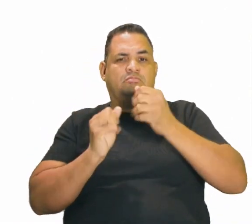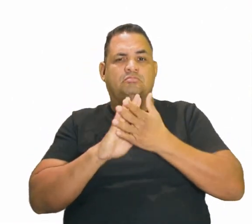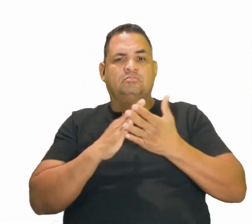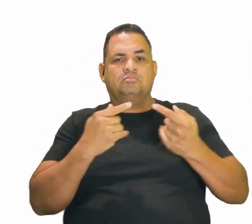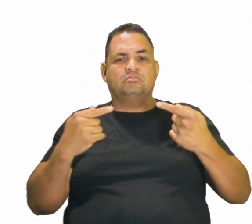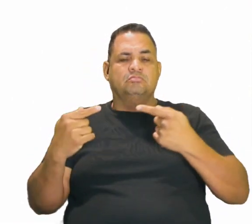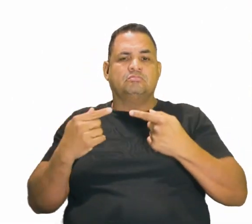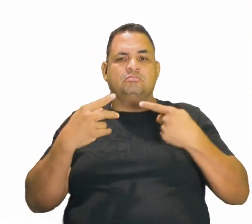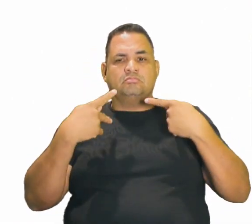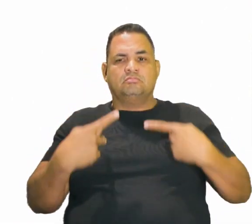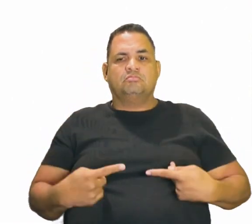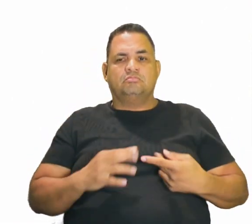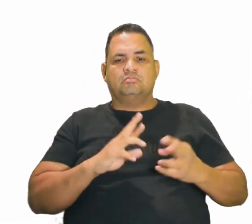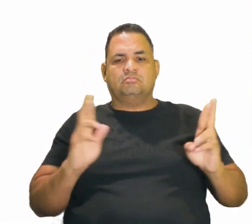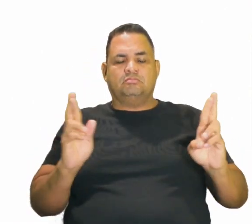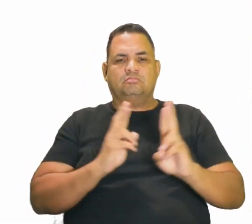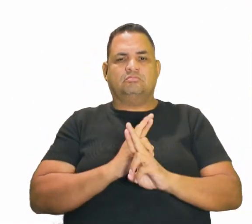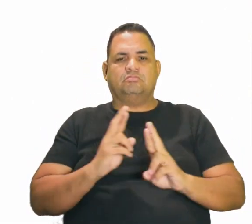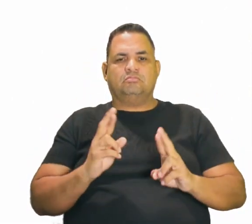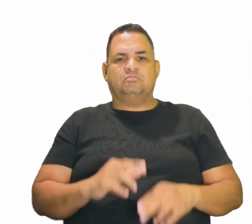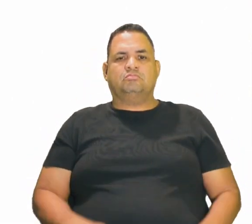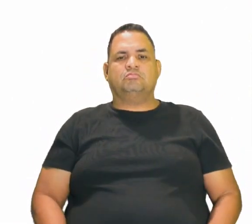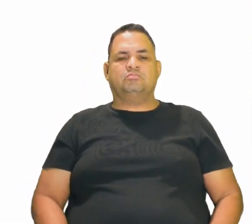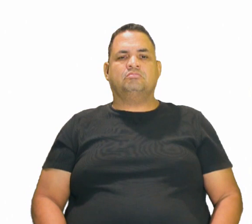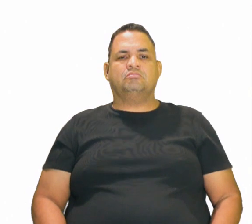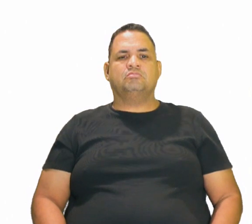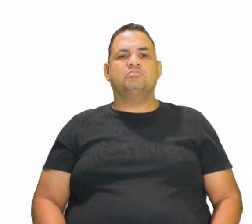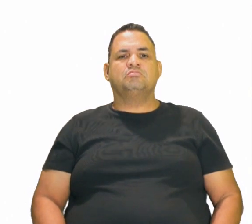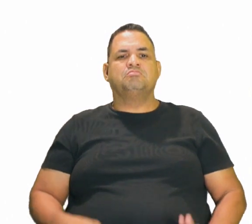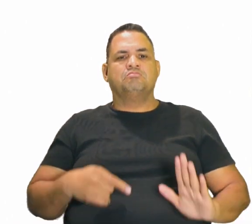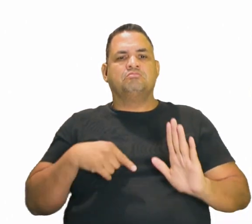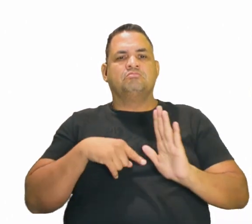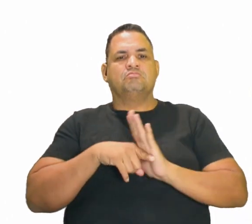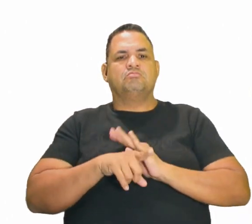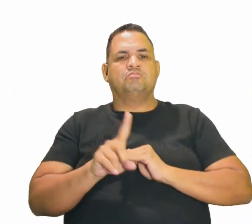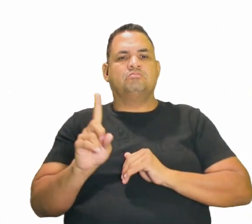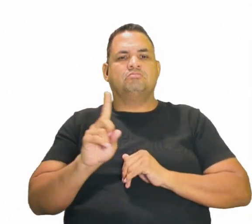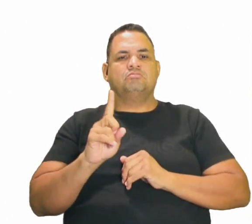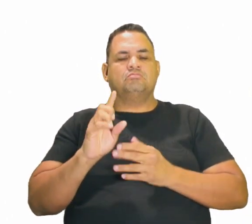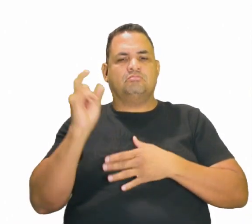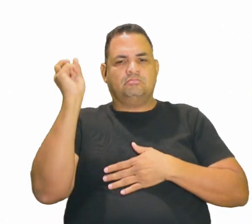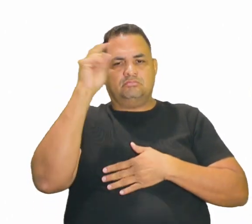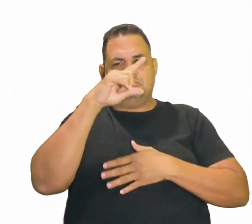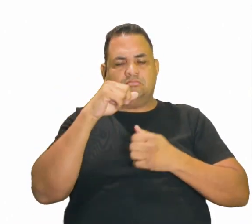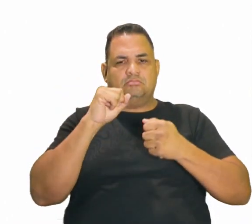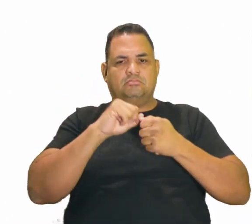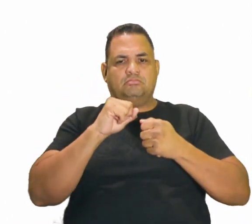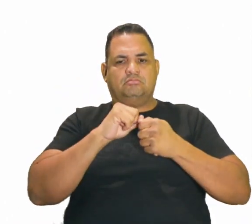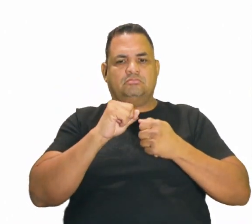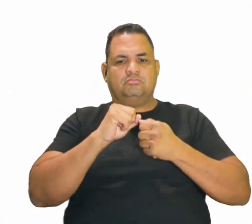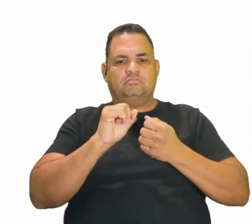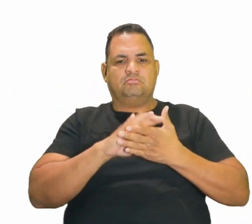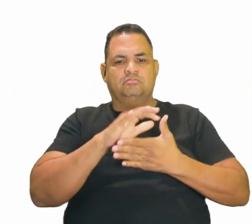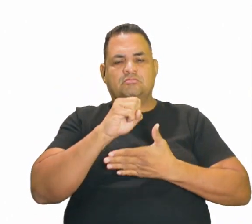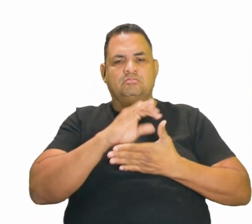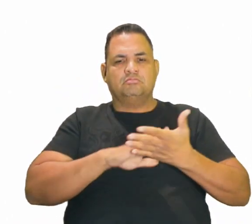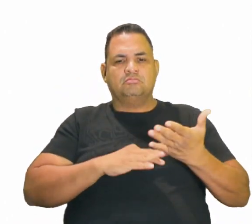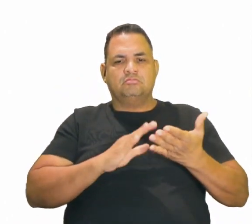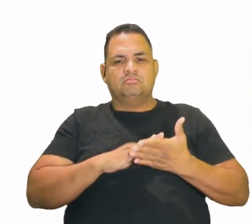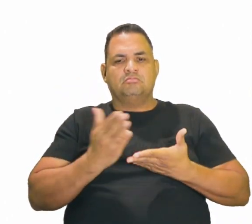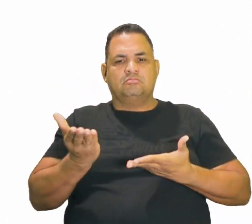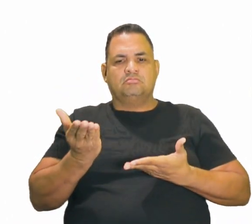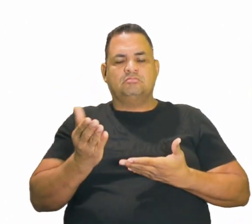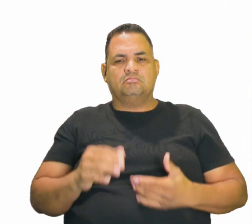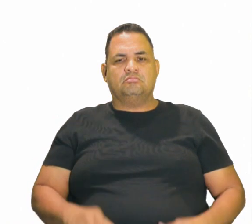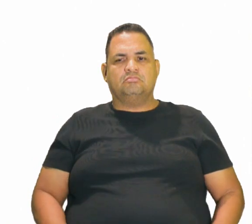relações Então essa pergunta não é difícil porque eu já fiz uma atividade interativa na sala de aula